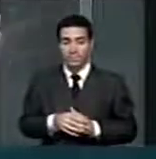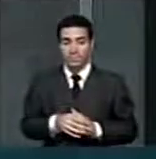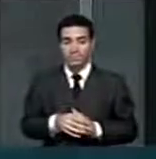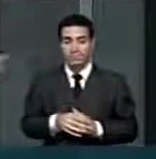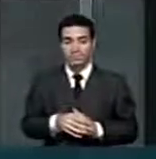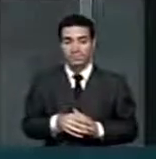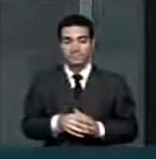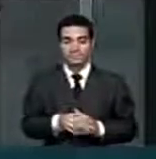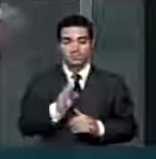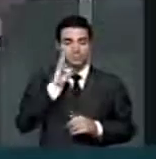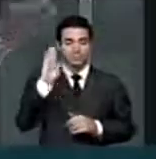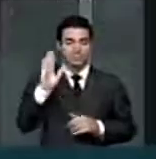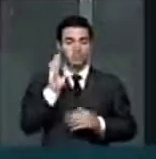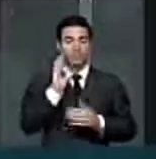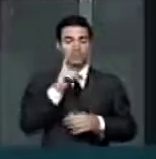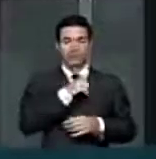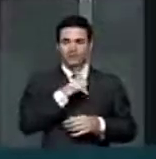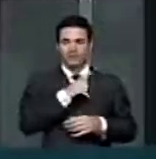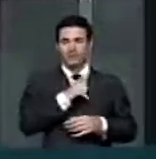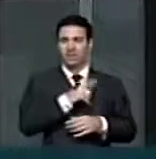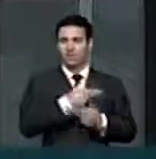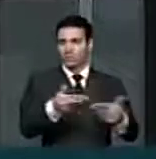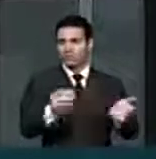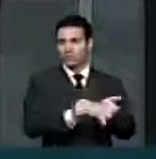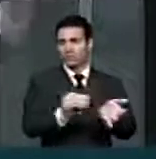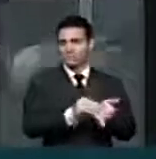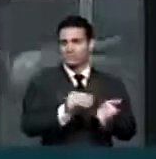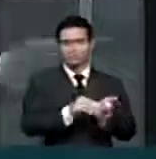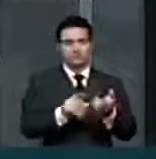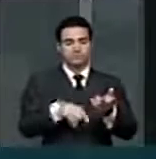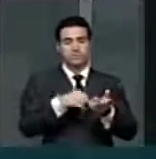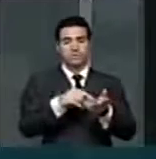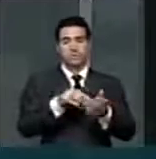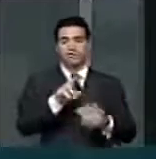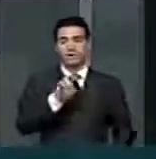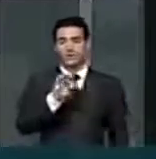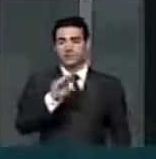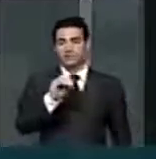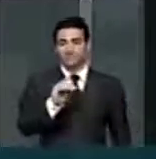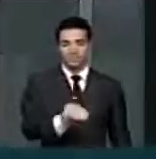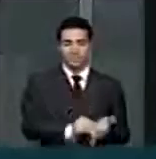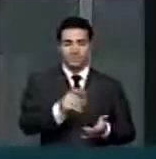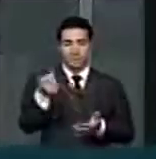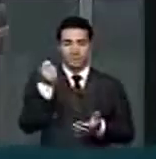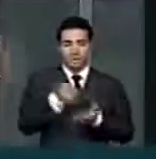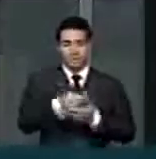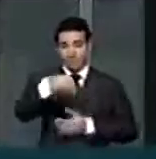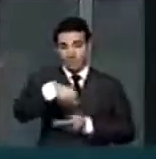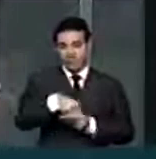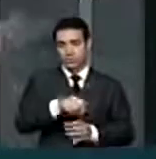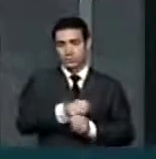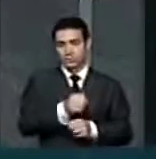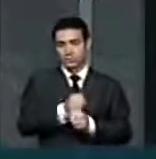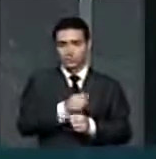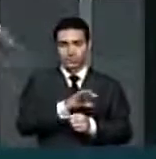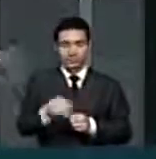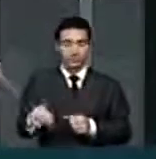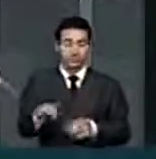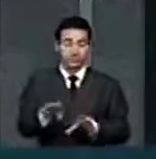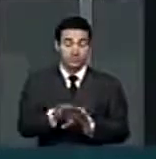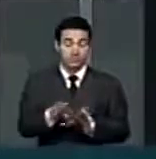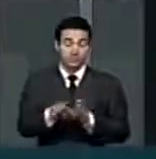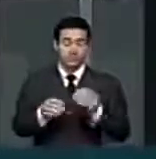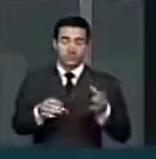principalmente, com os contingenciamentos, com os restos a pagar dentro do orçamento. Tudo isso. E para dar